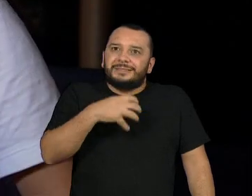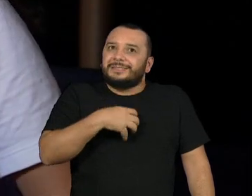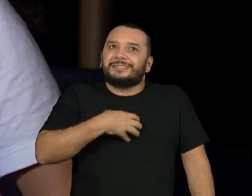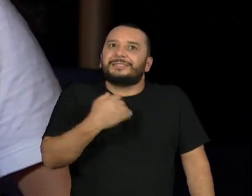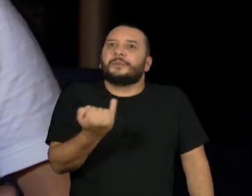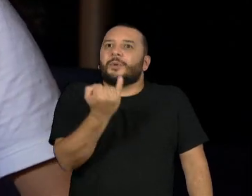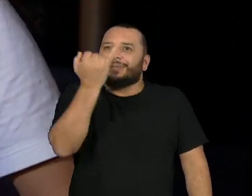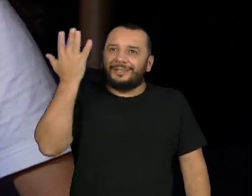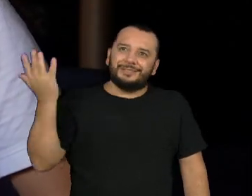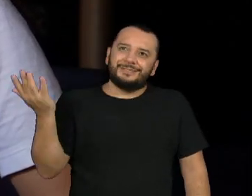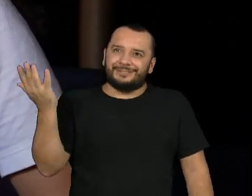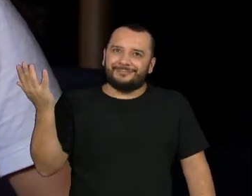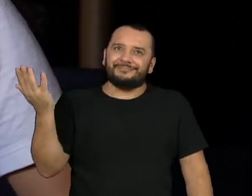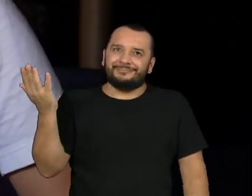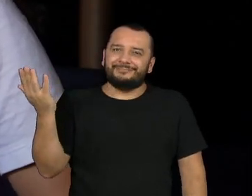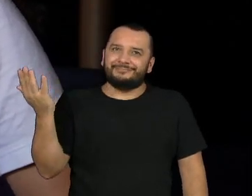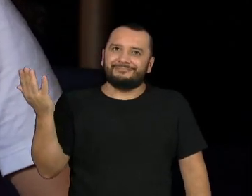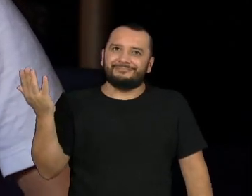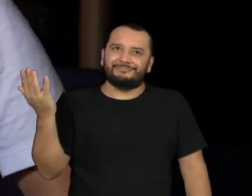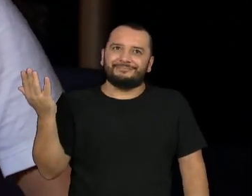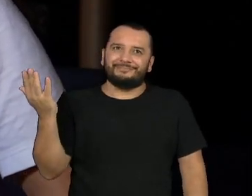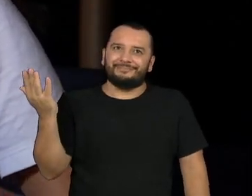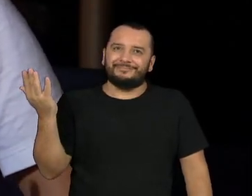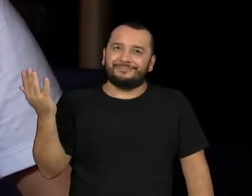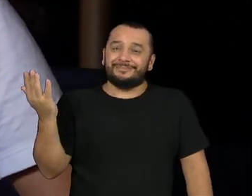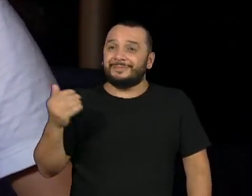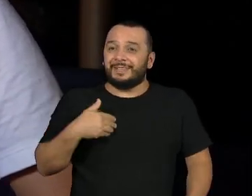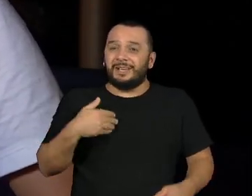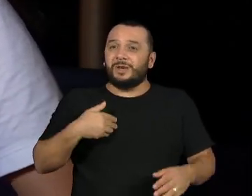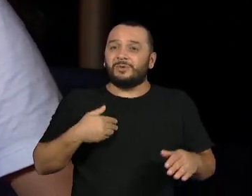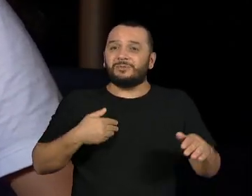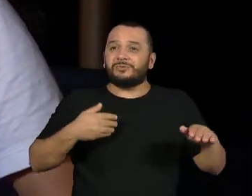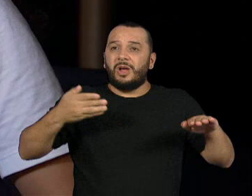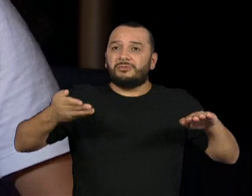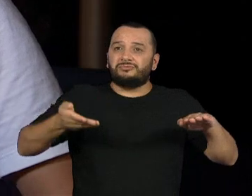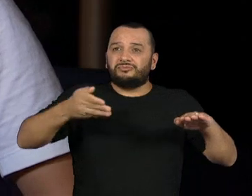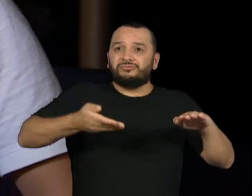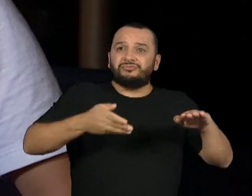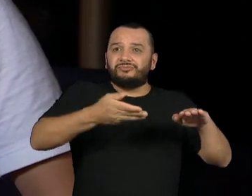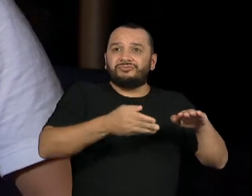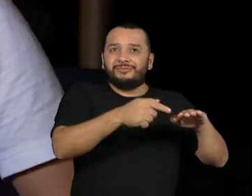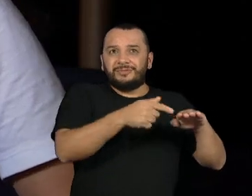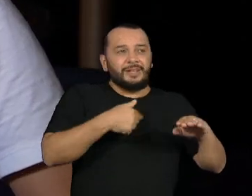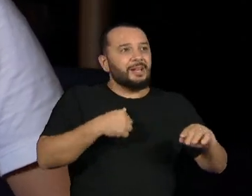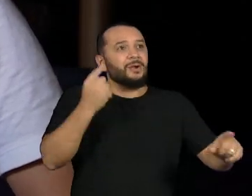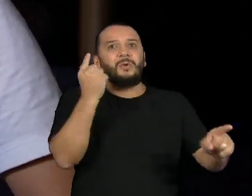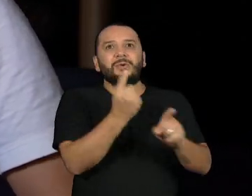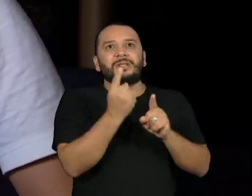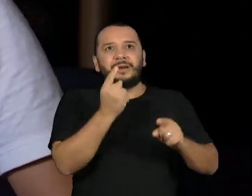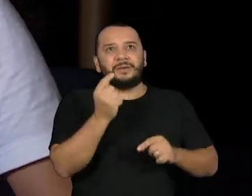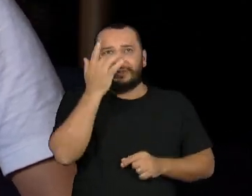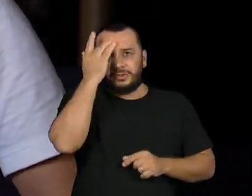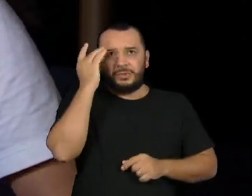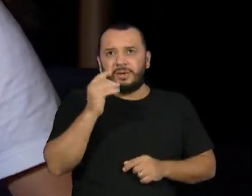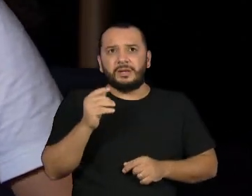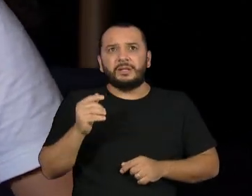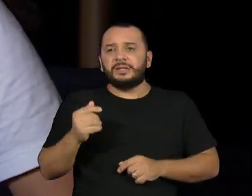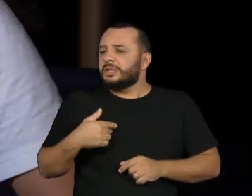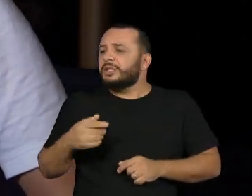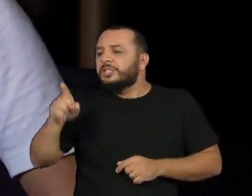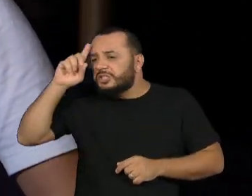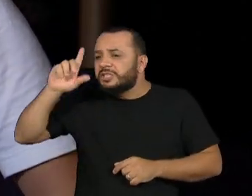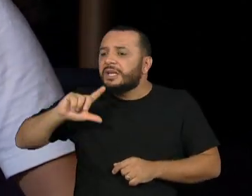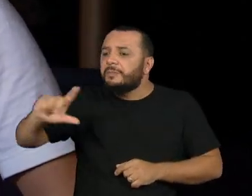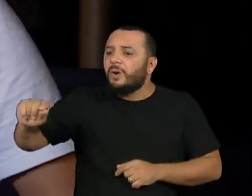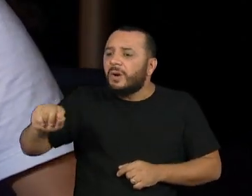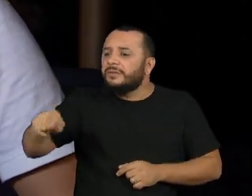importante, de algum jeito. E assim, as primeiras pessoas que eu via era, tipo, o cara do porto, que me perguntava que dia eu ia embora e falava que